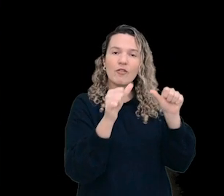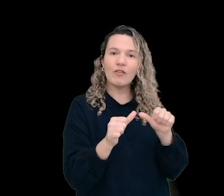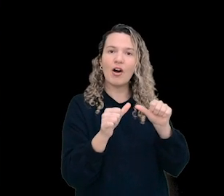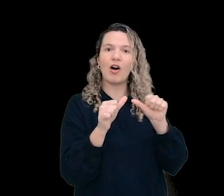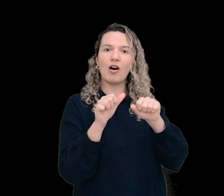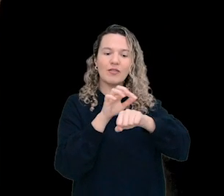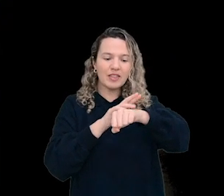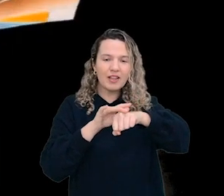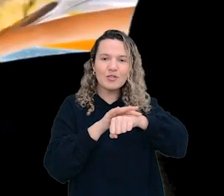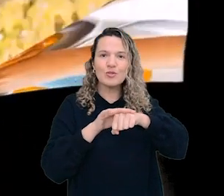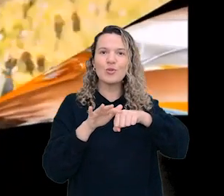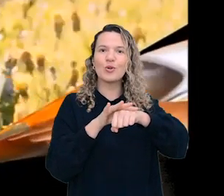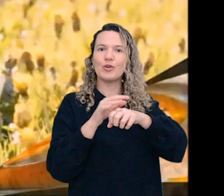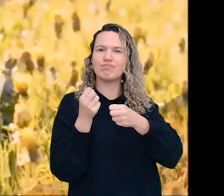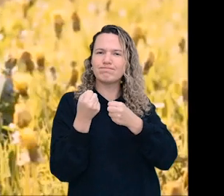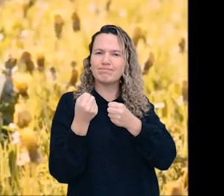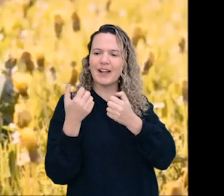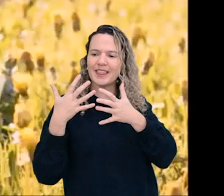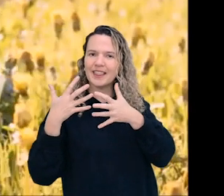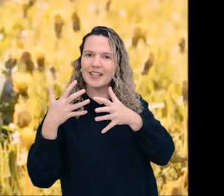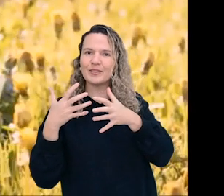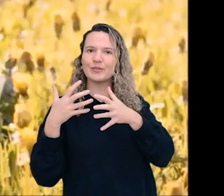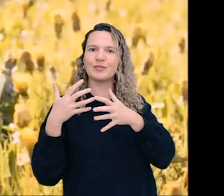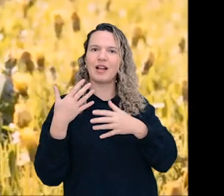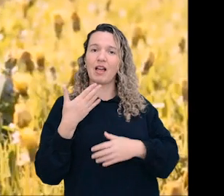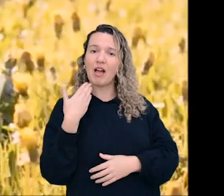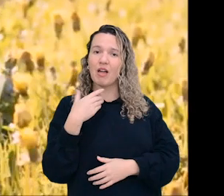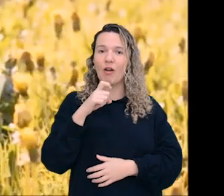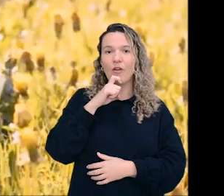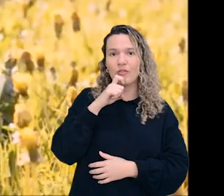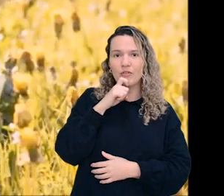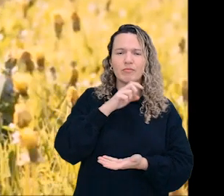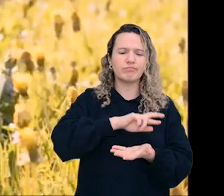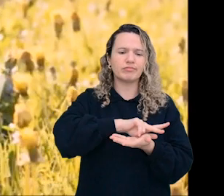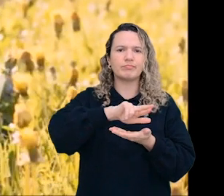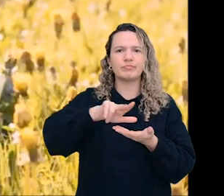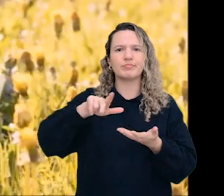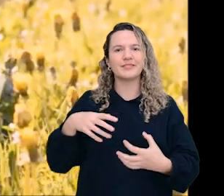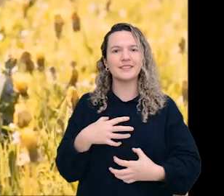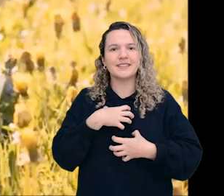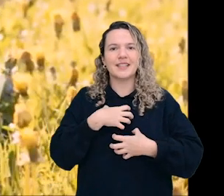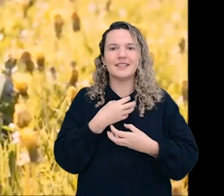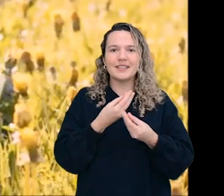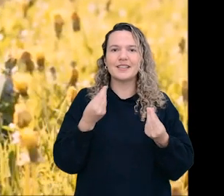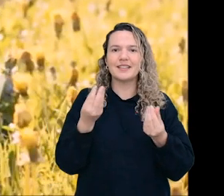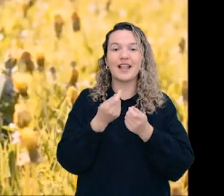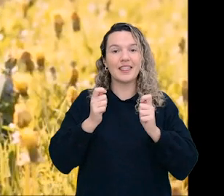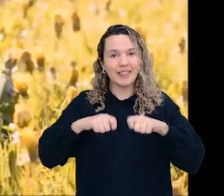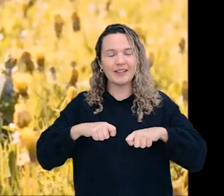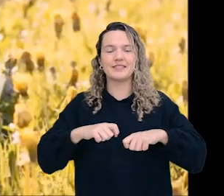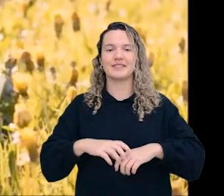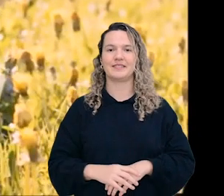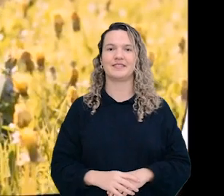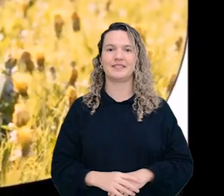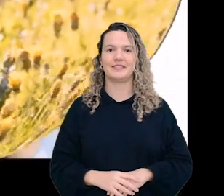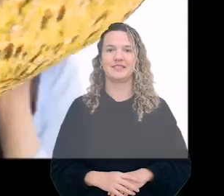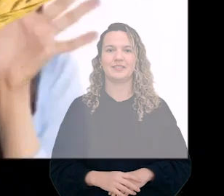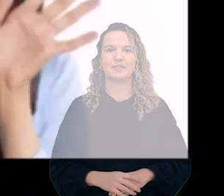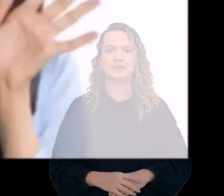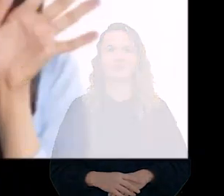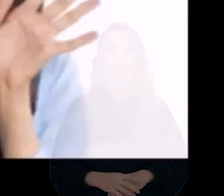de tamanho, de forma, de textura, de pressão, de vibração, de temperatura, entre outras